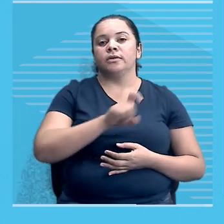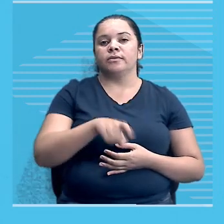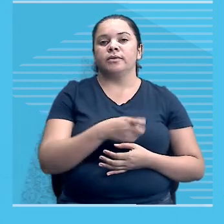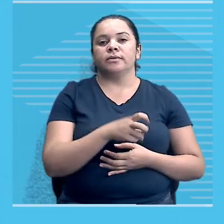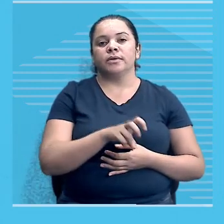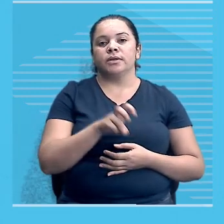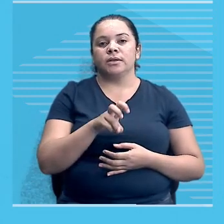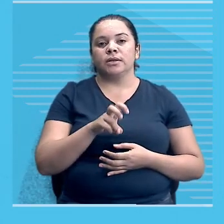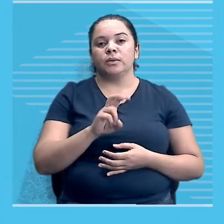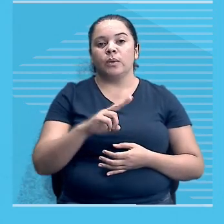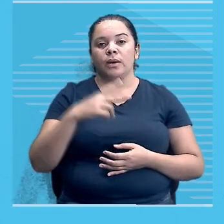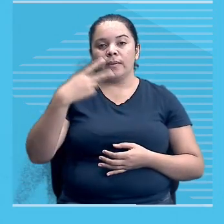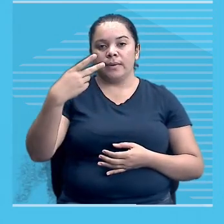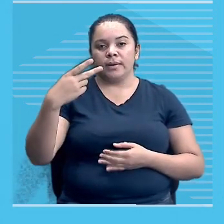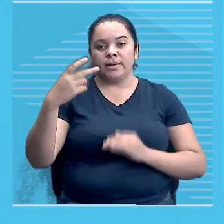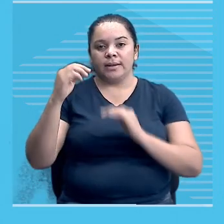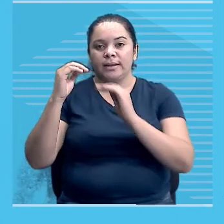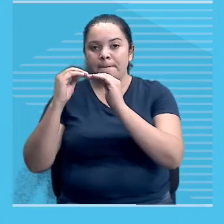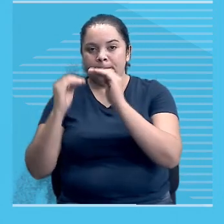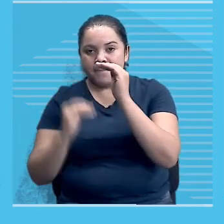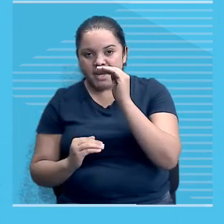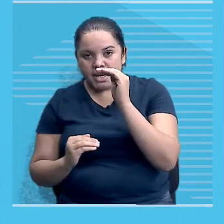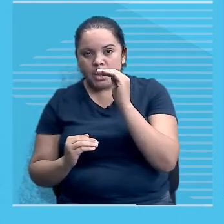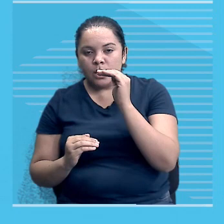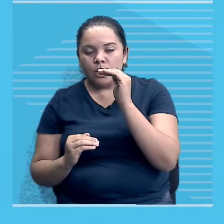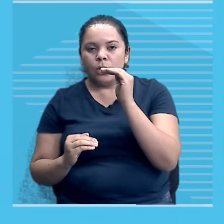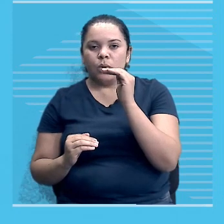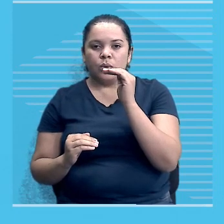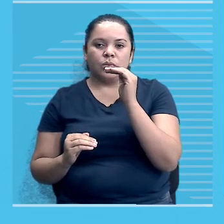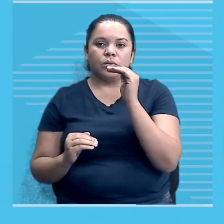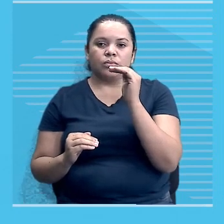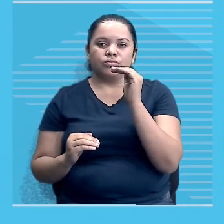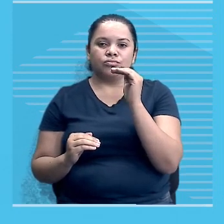porque Professor porque isso da 0,25